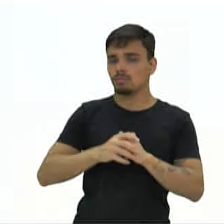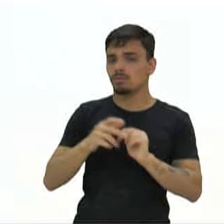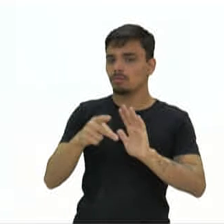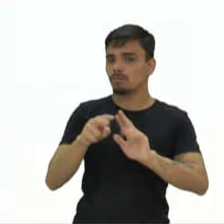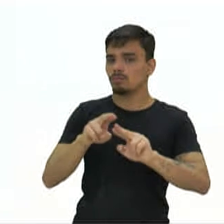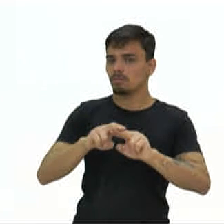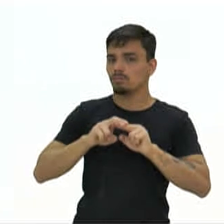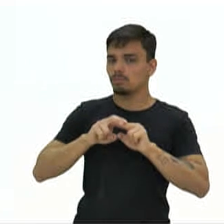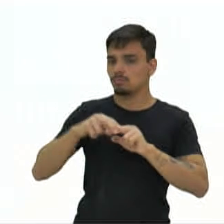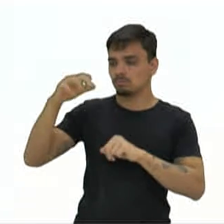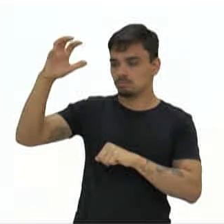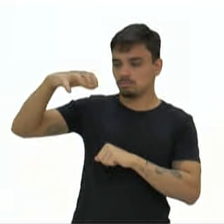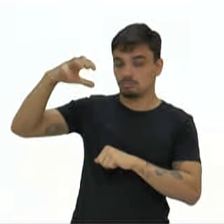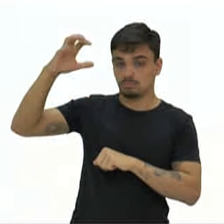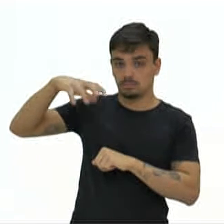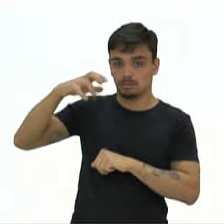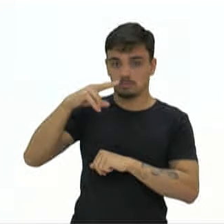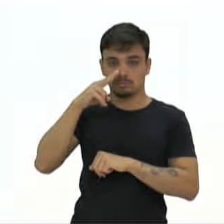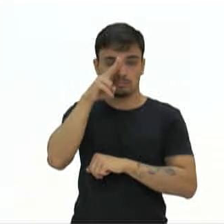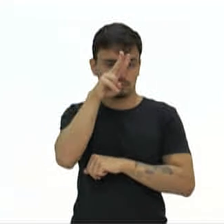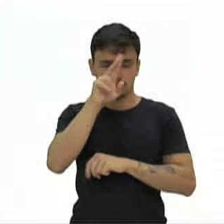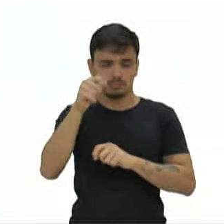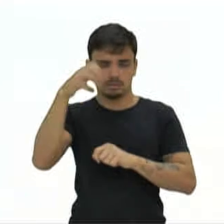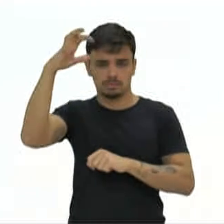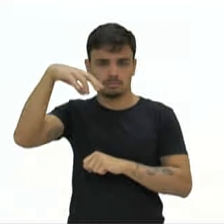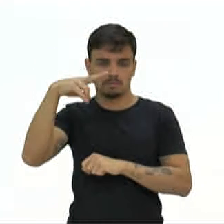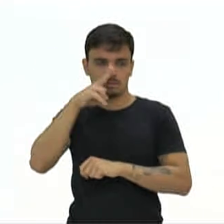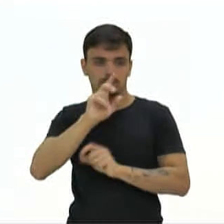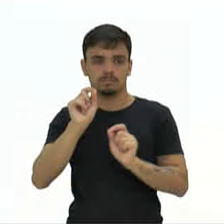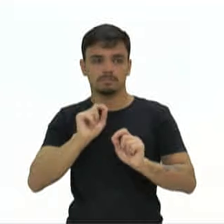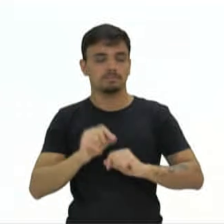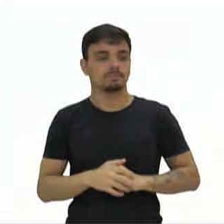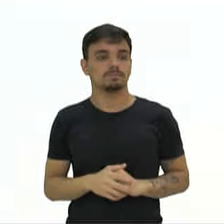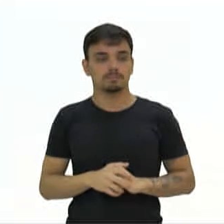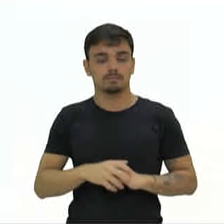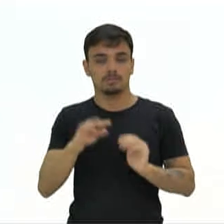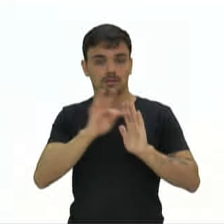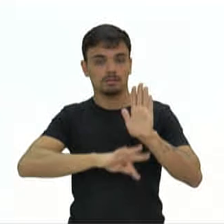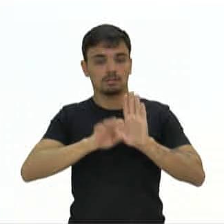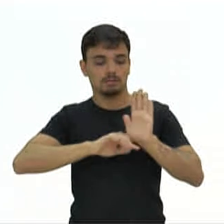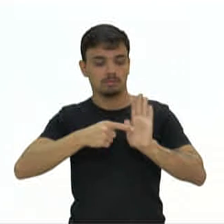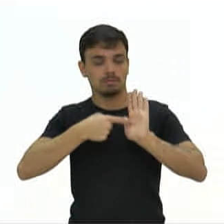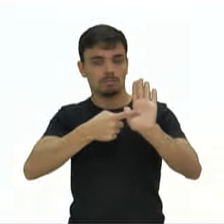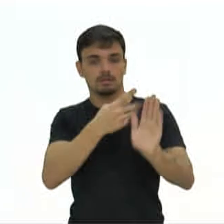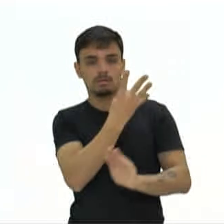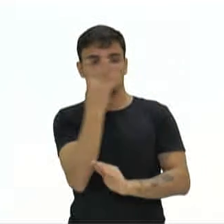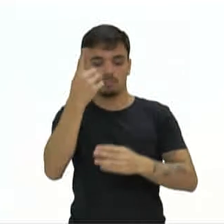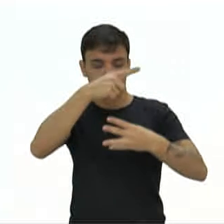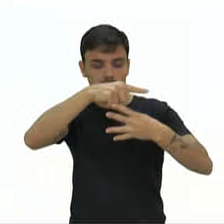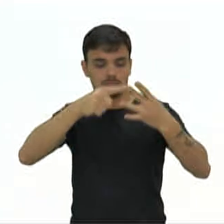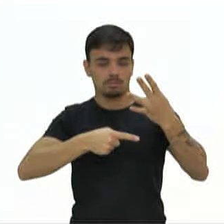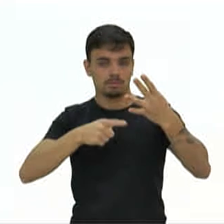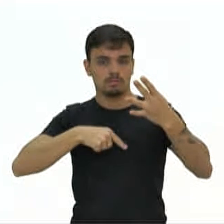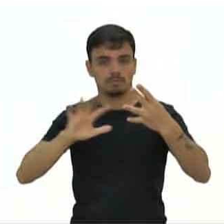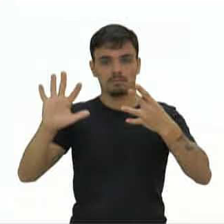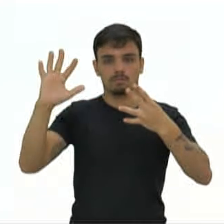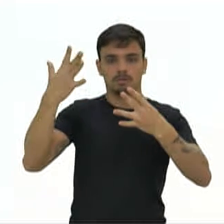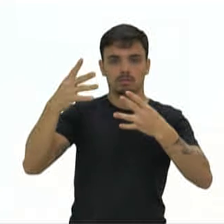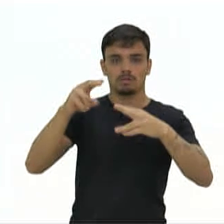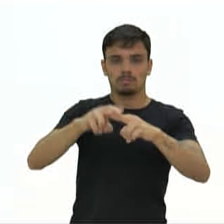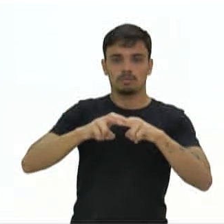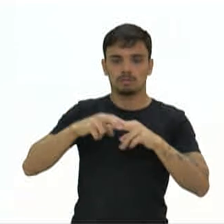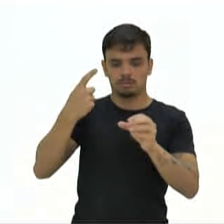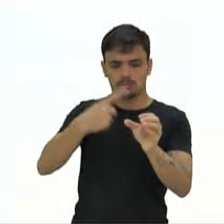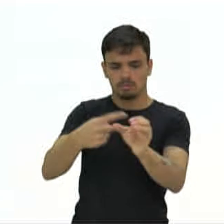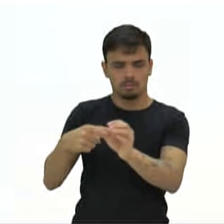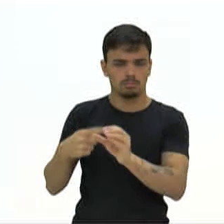por chuvas fortes. E nem precisa ser chuva forte, né? Em um texto, apresente quatro fatores decorrentes do processo de